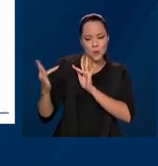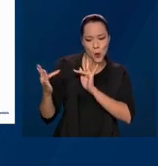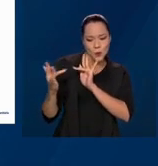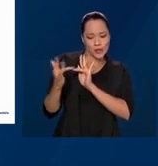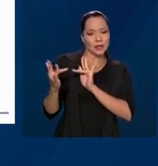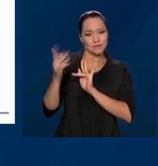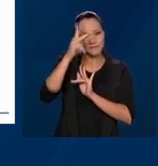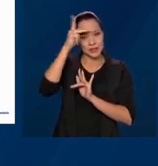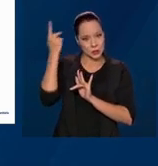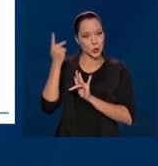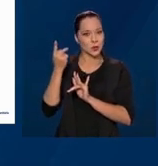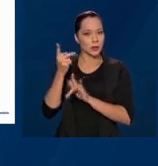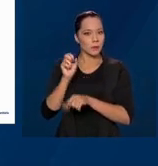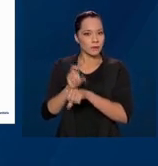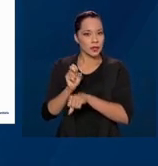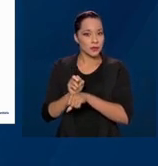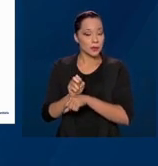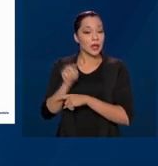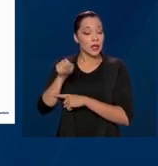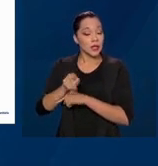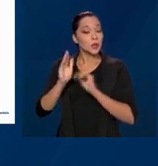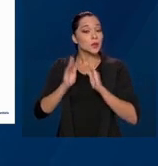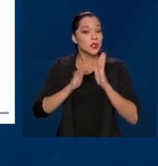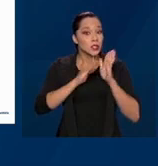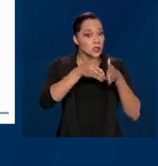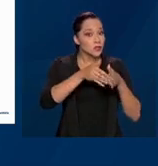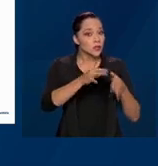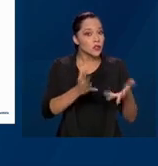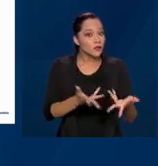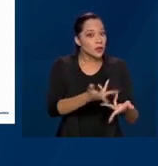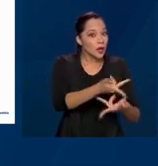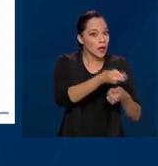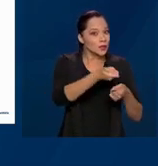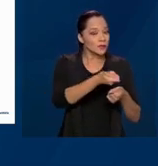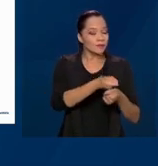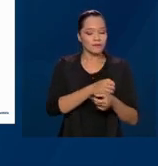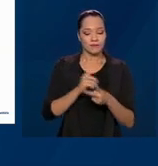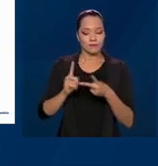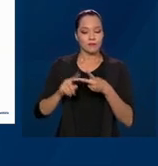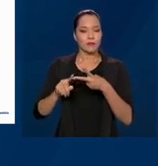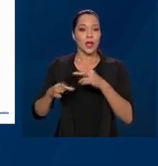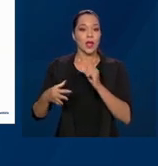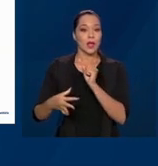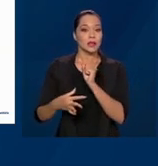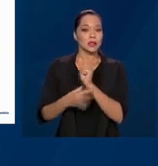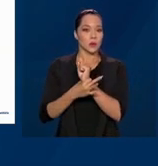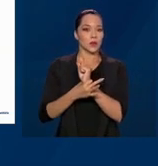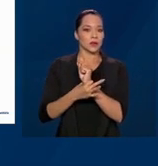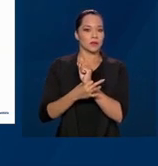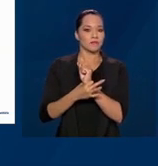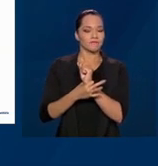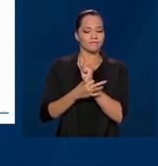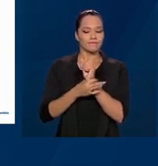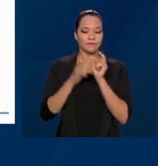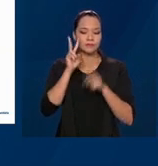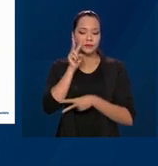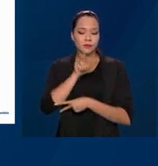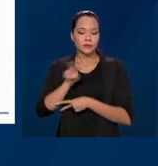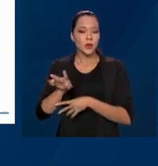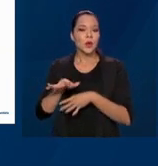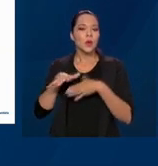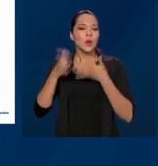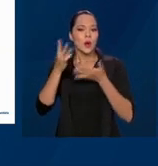pessoas. Esse é o objetivo de eficácia. E o objetivo de segurança é observar quais são as